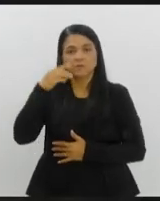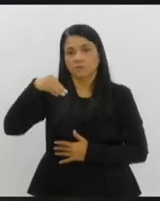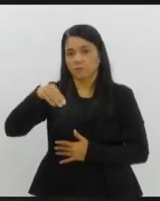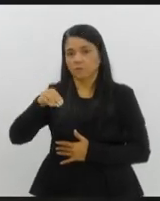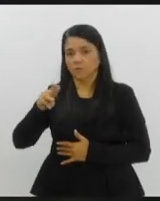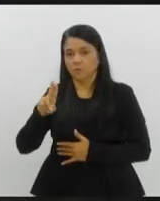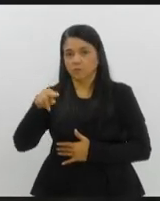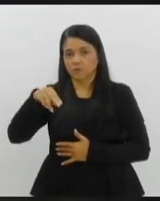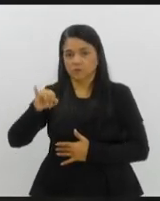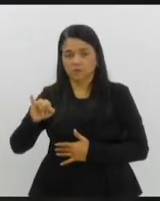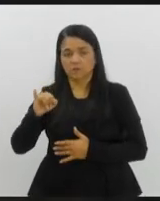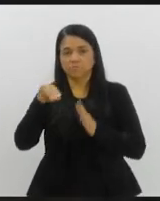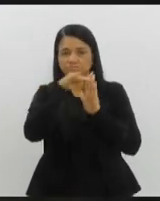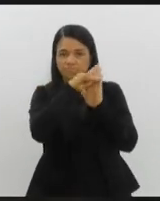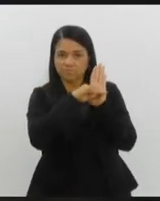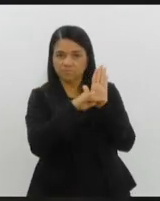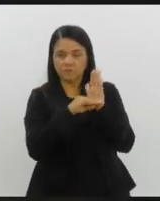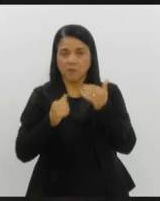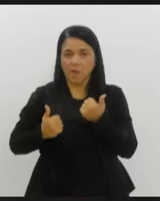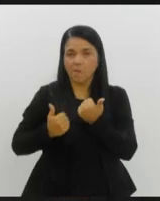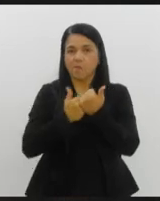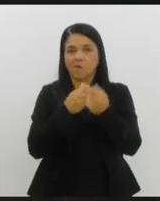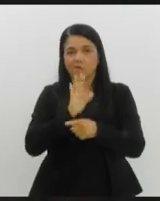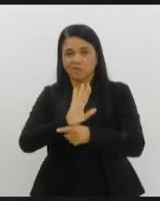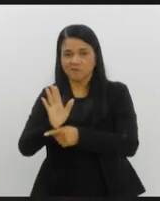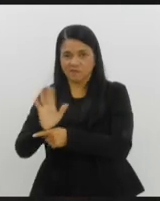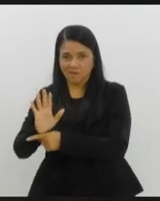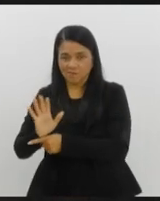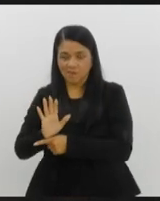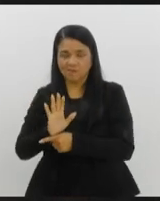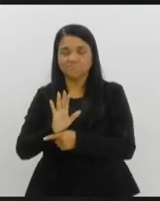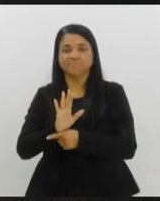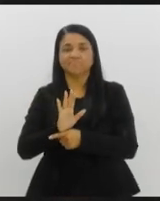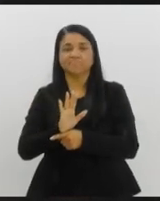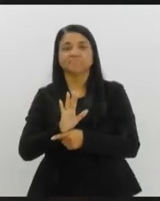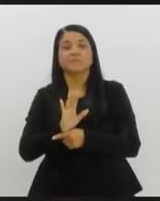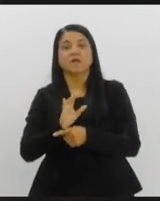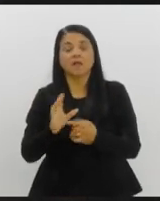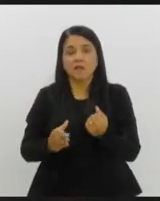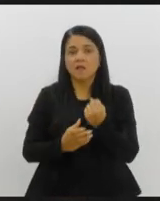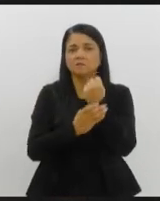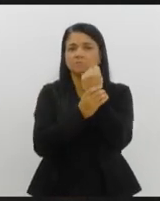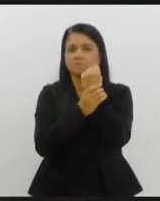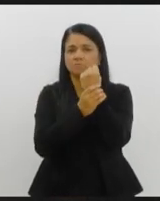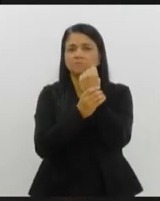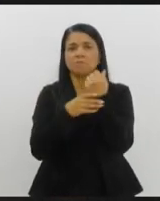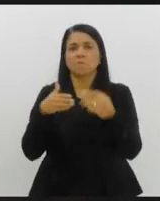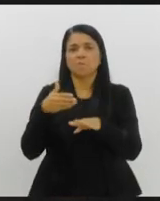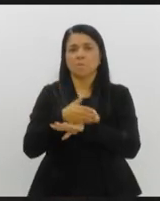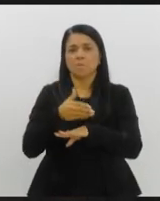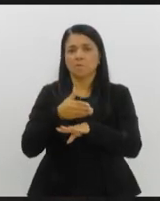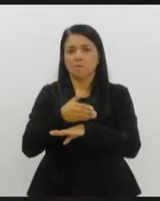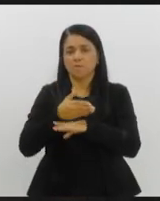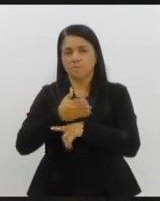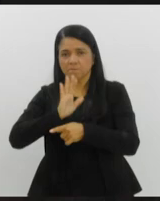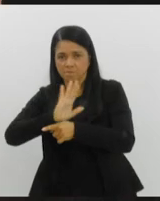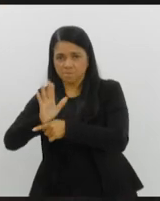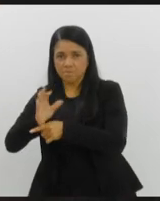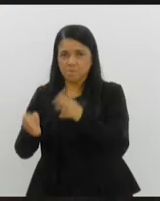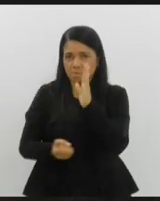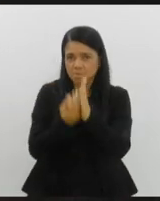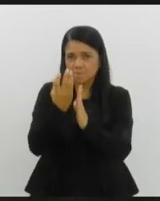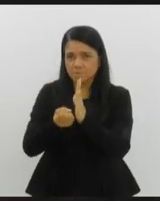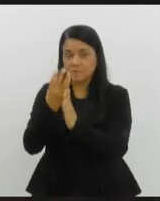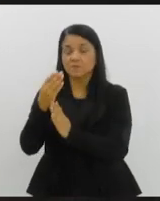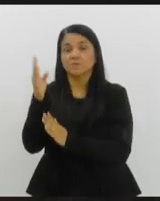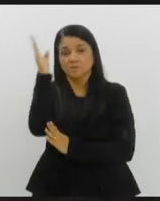que institui o Programa de Apoio ao Cinema Fluminense, com o intuito de garantir a participação de produções cinematográficas